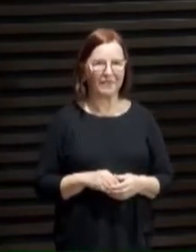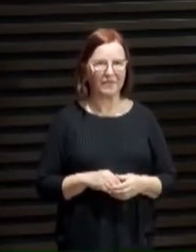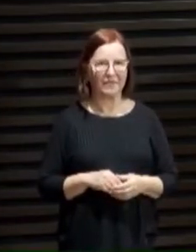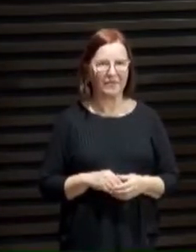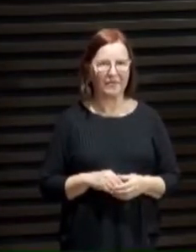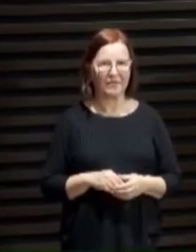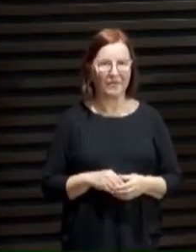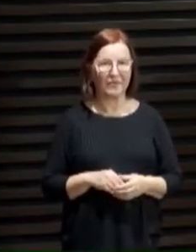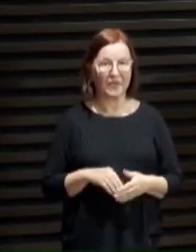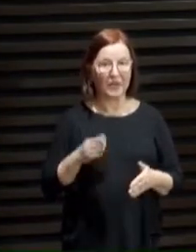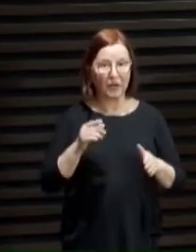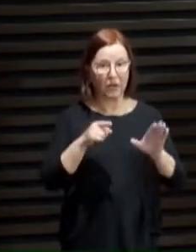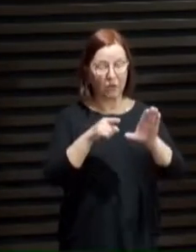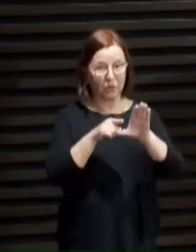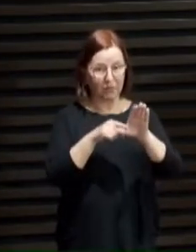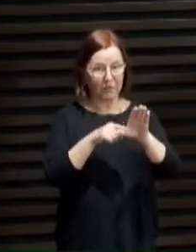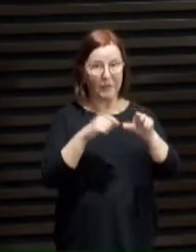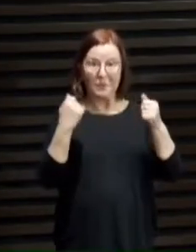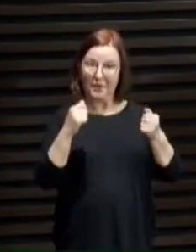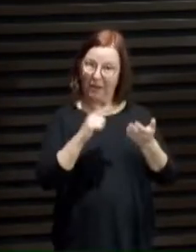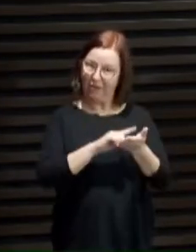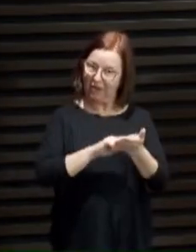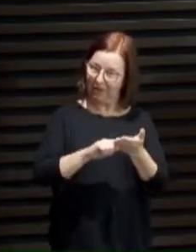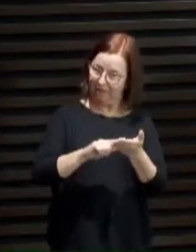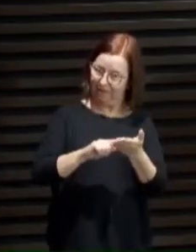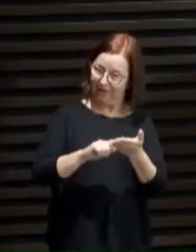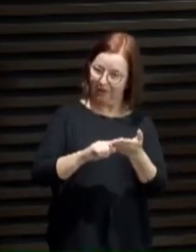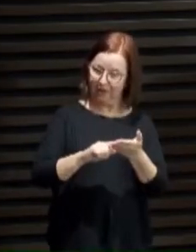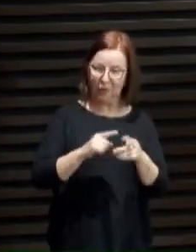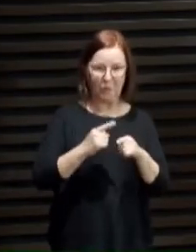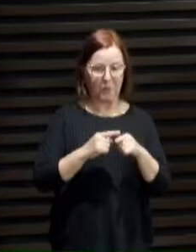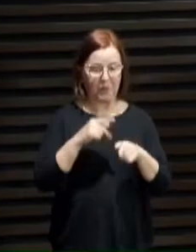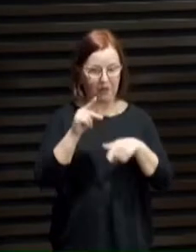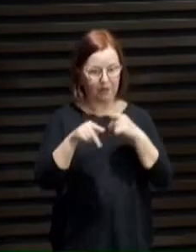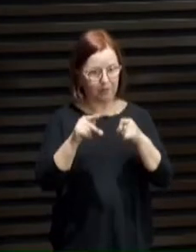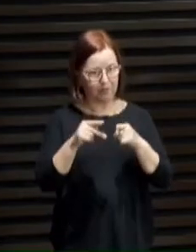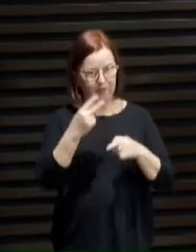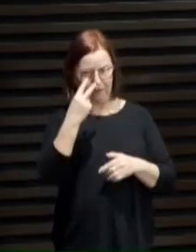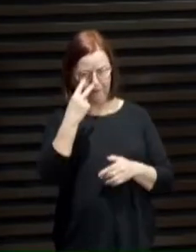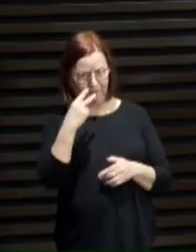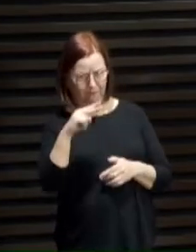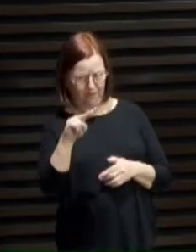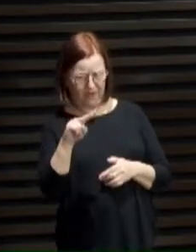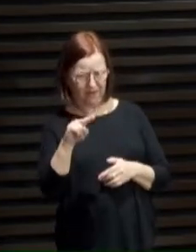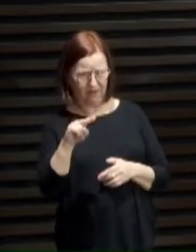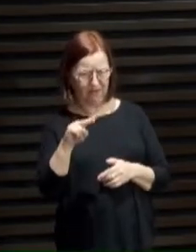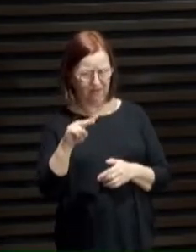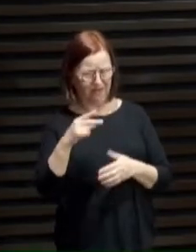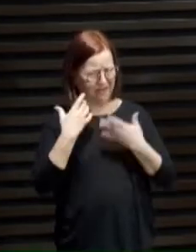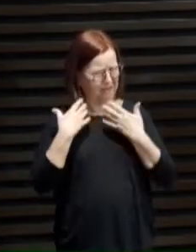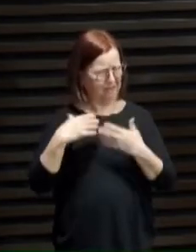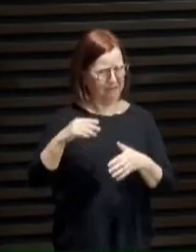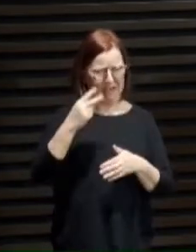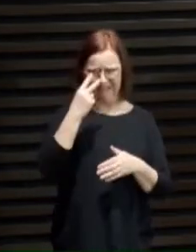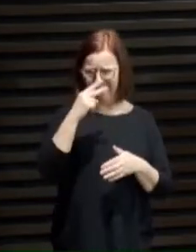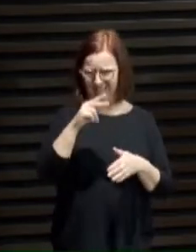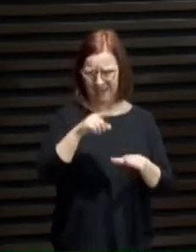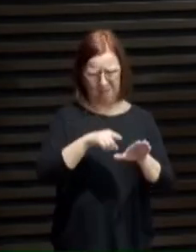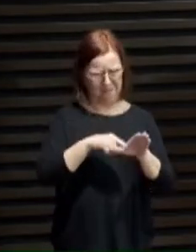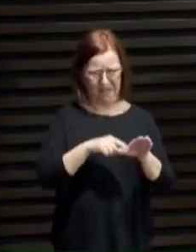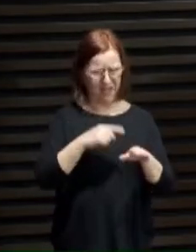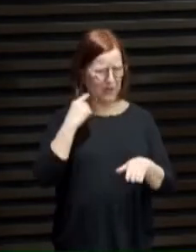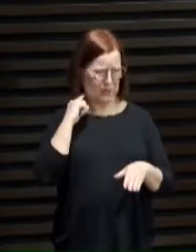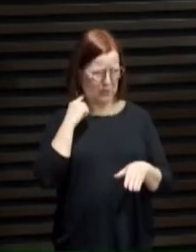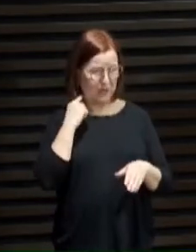Então os pés têm que ficar lavados, porque está todo mundo ali olhando, é meio esquisito ficar ali com os pés de todo mundo sujos, porque fica às vistas. Então por isso que tem um servo